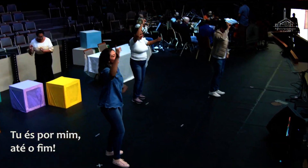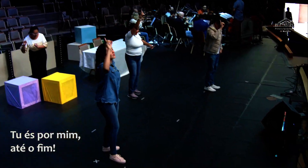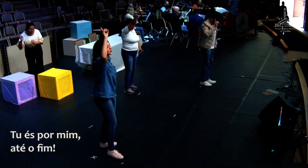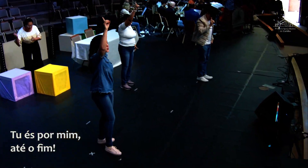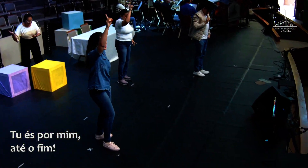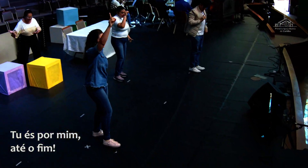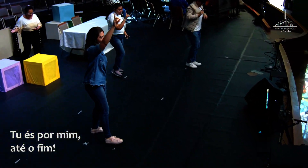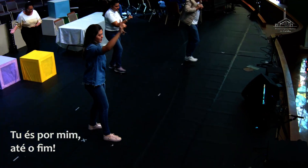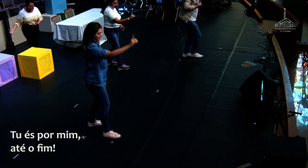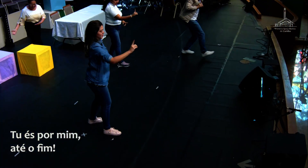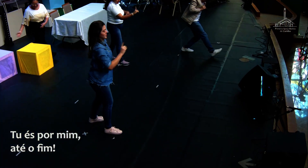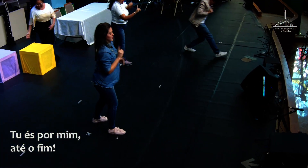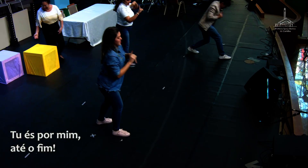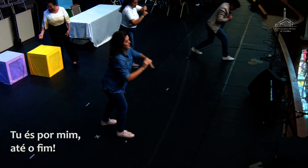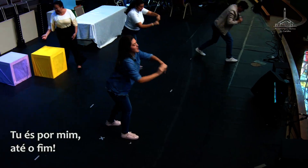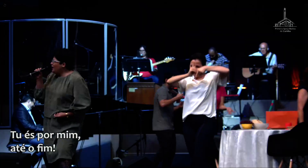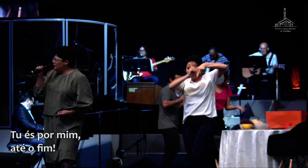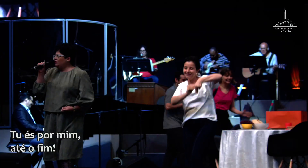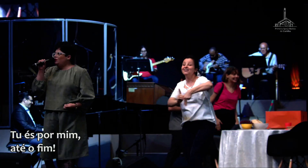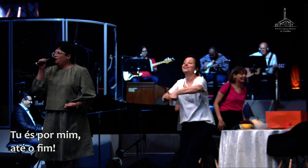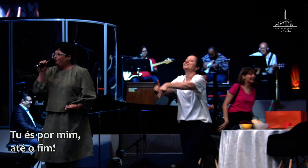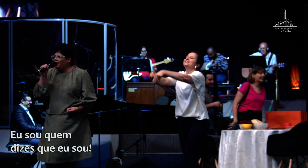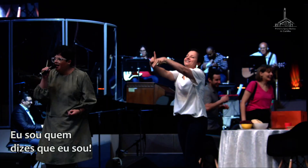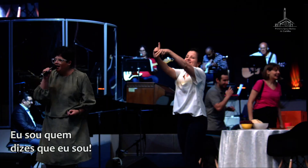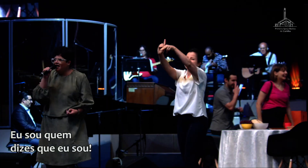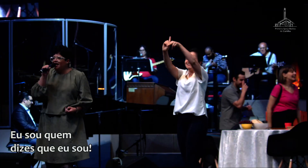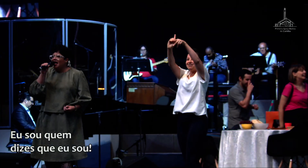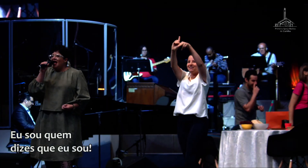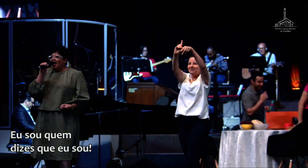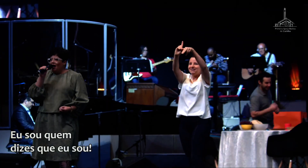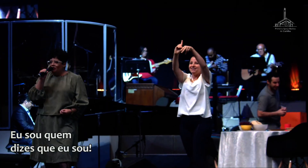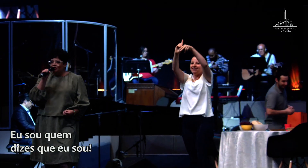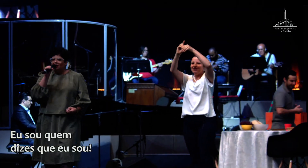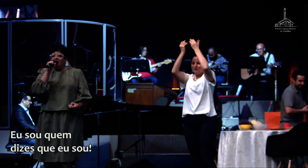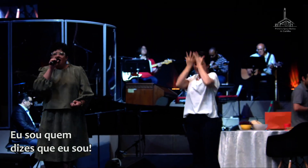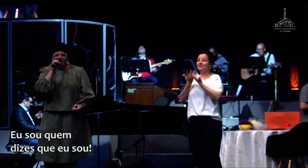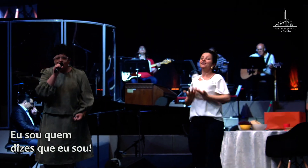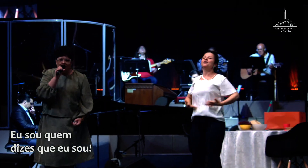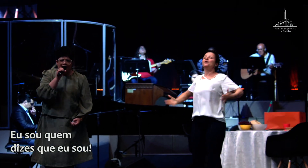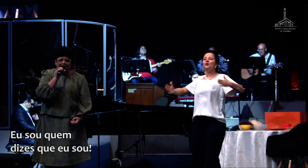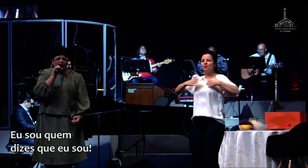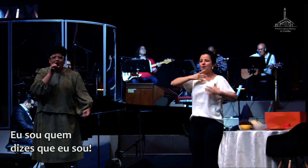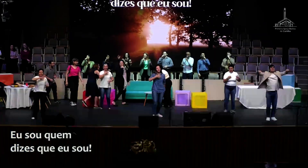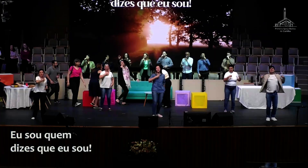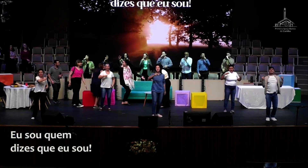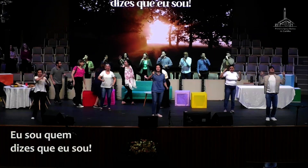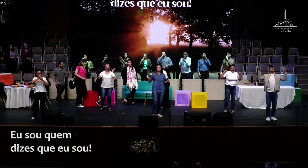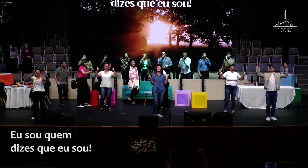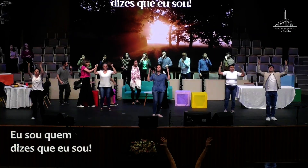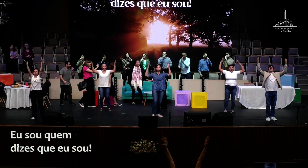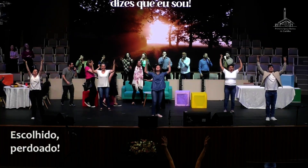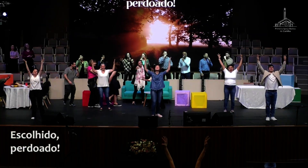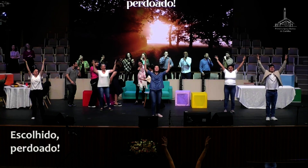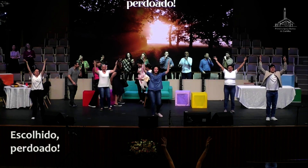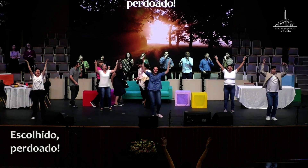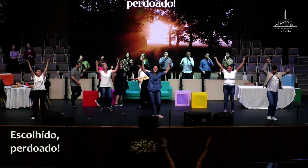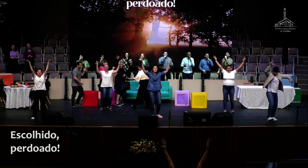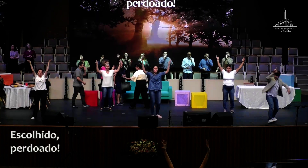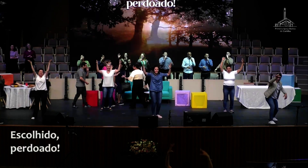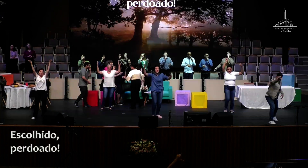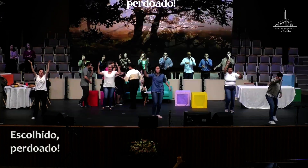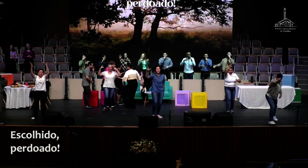és torre até o fim. Eu sou quem dizes que eu sou. Diga.